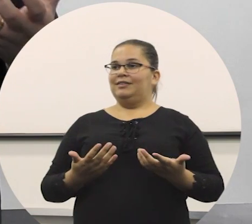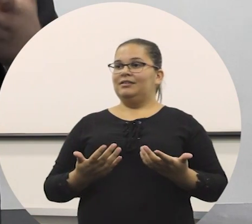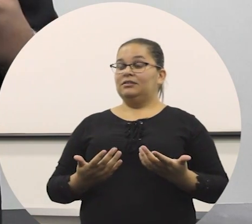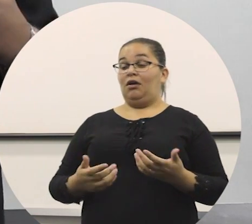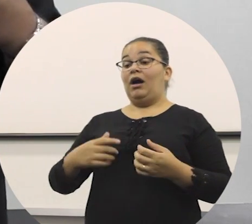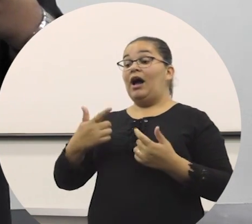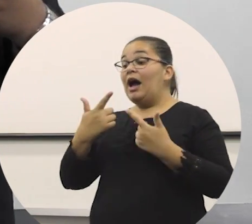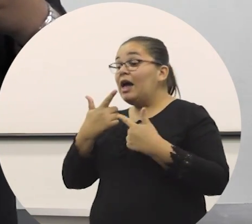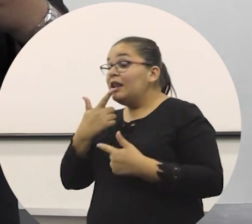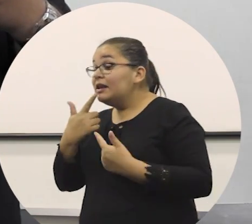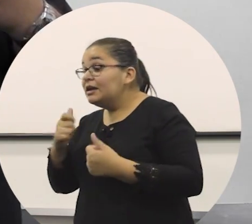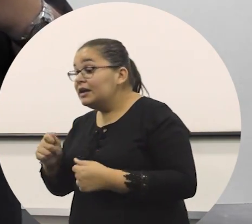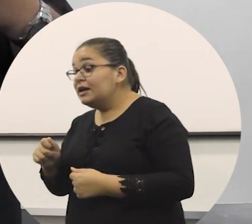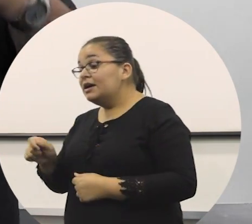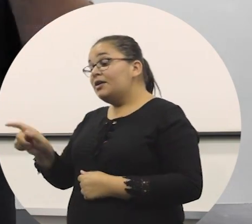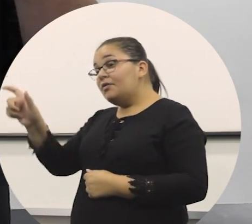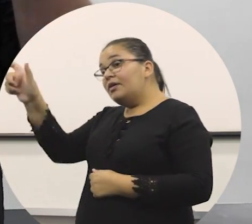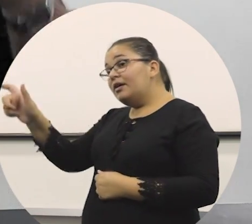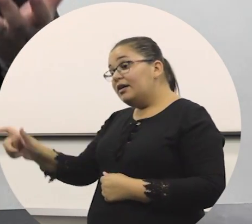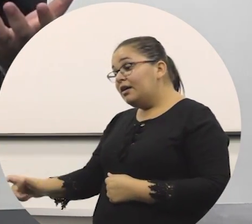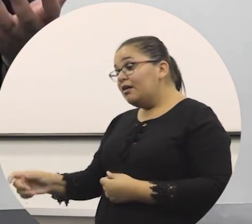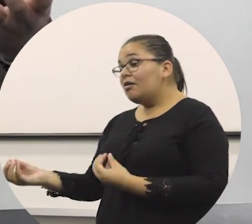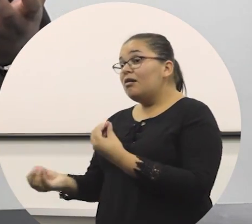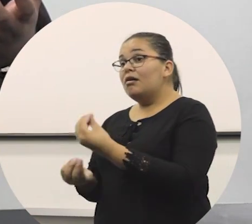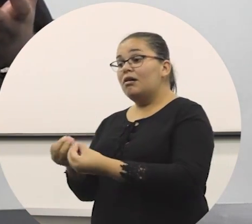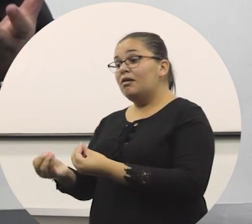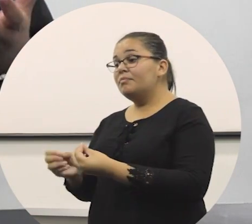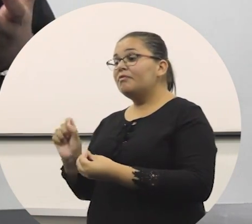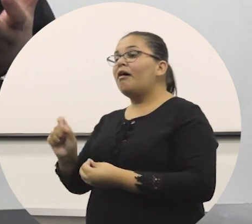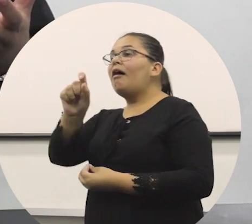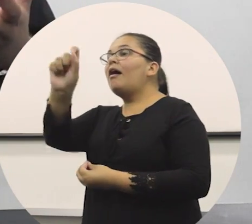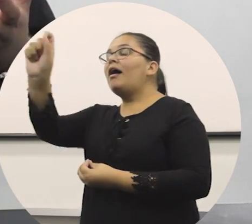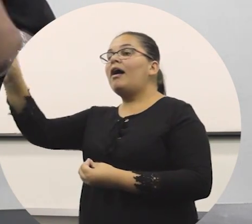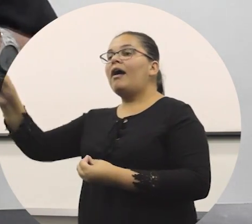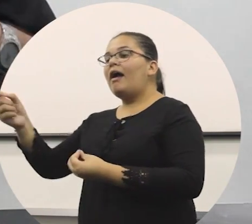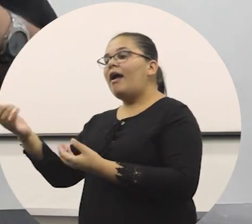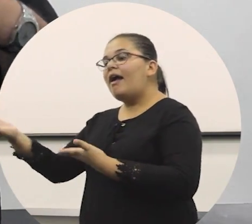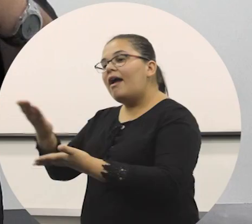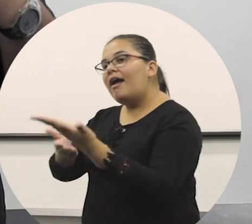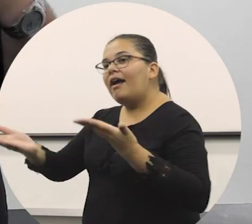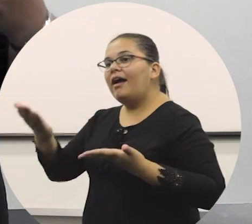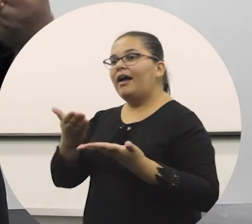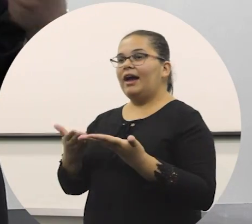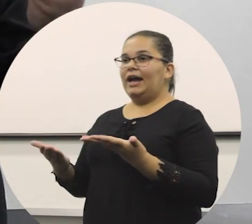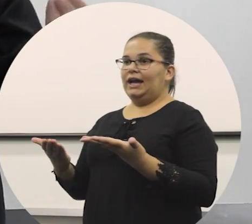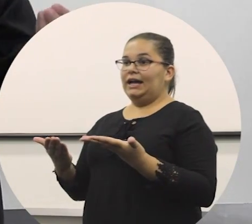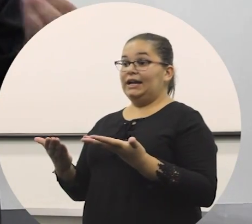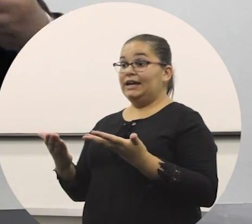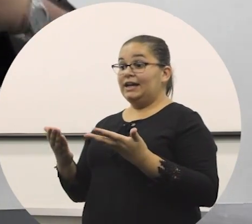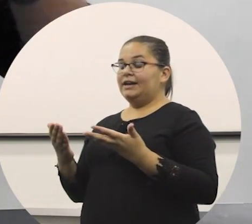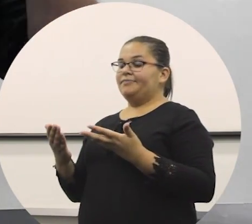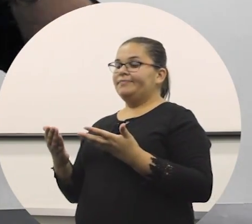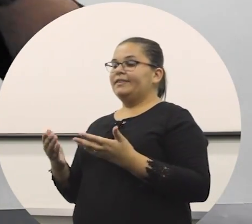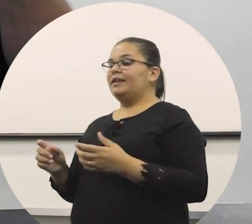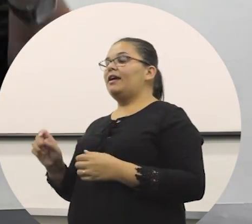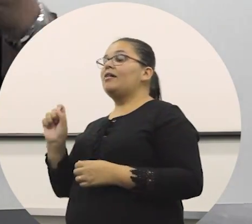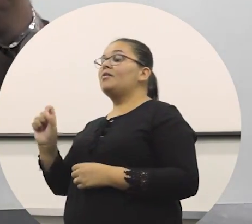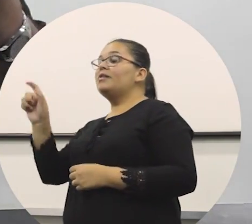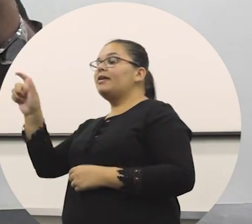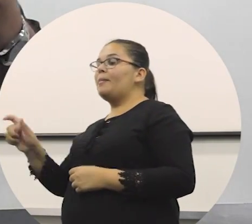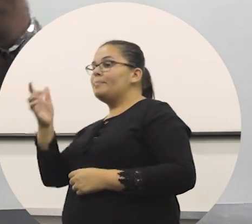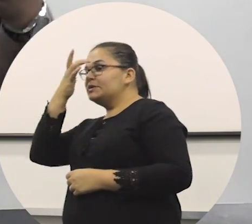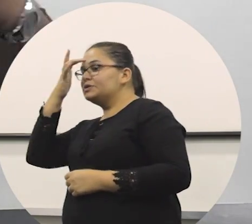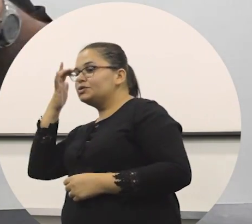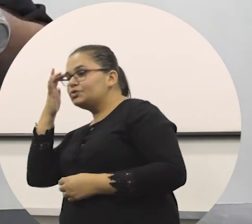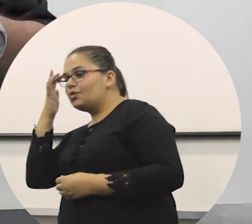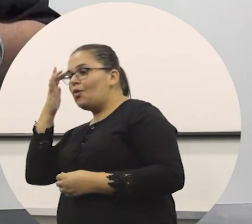isso, né? Com quem você usa a língua no dia a dia, isso também tem diferença muito grande, ou quanto você usa